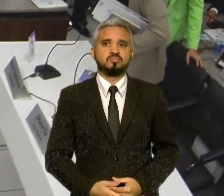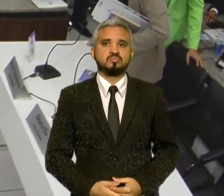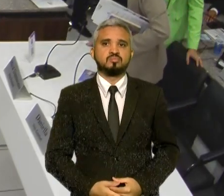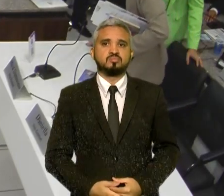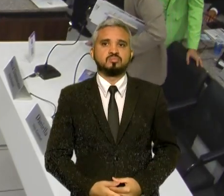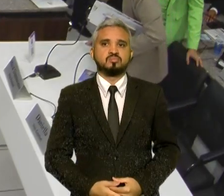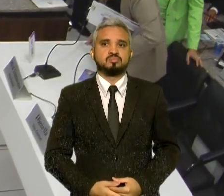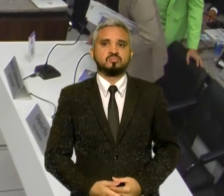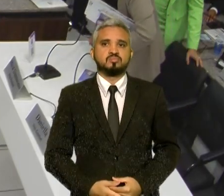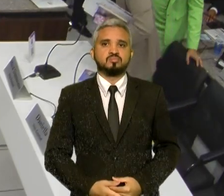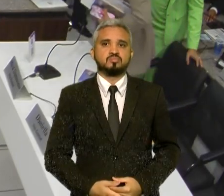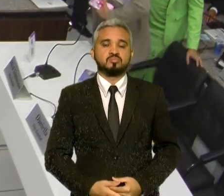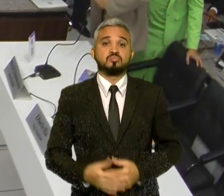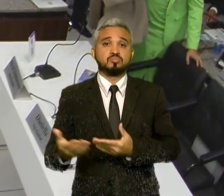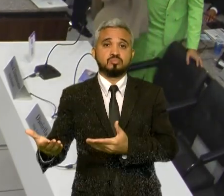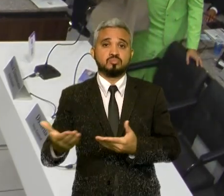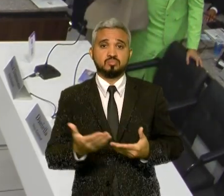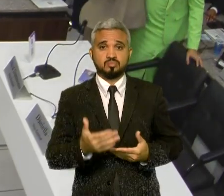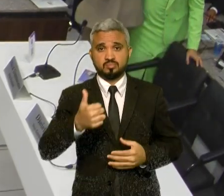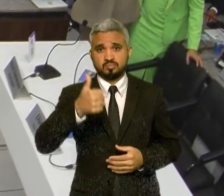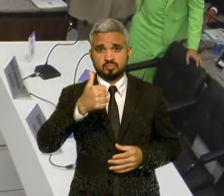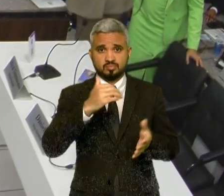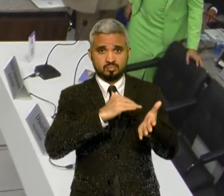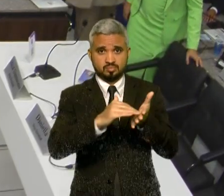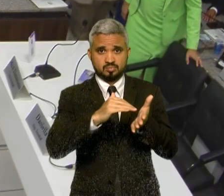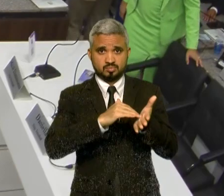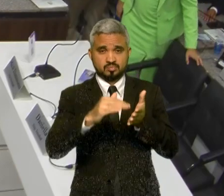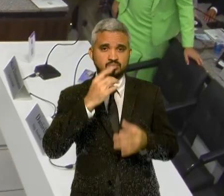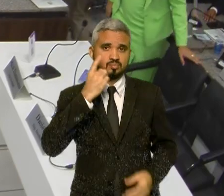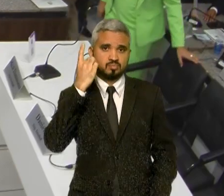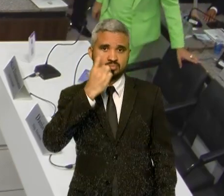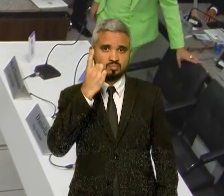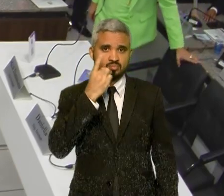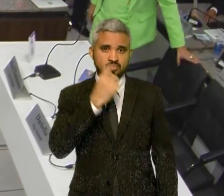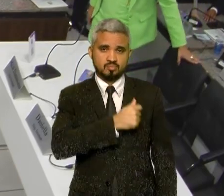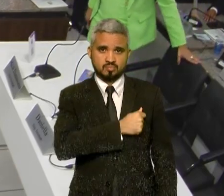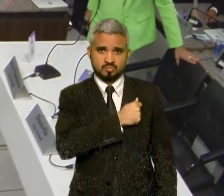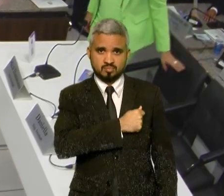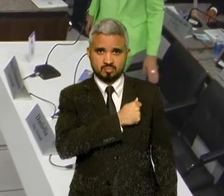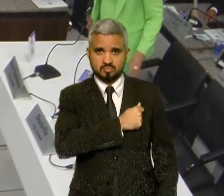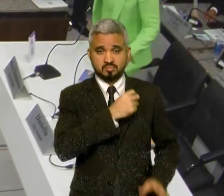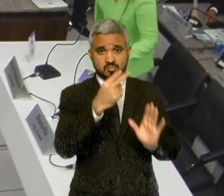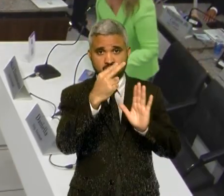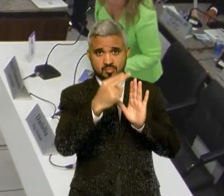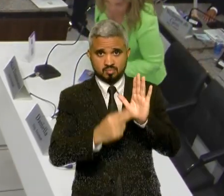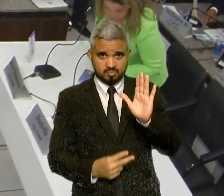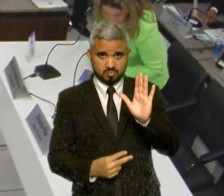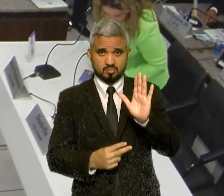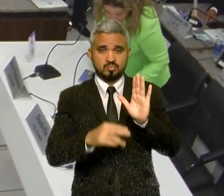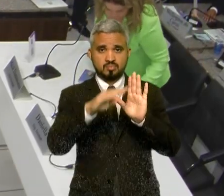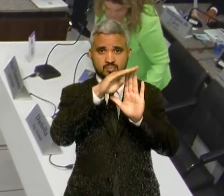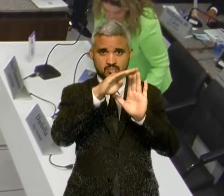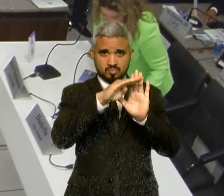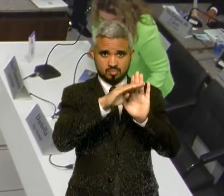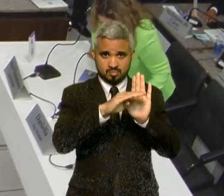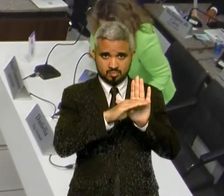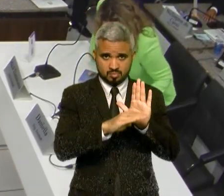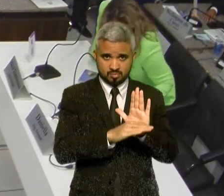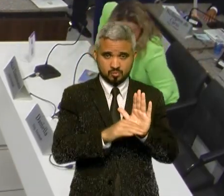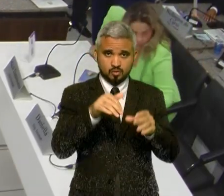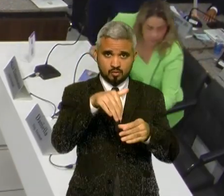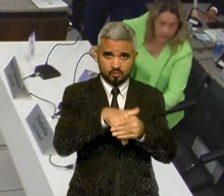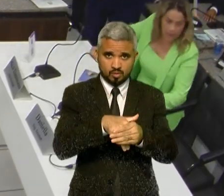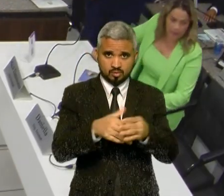Concedo a palavra ao primeiro secretário, deputado Antônio Pereira, para fazer a leitura do expediente.